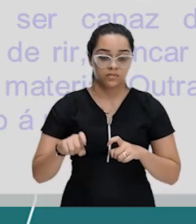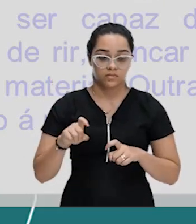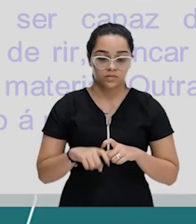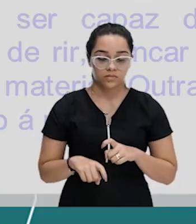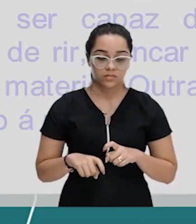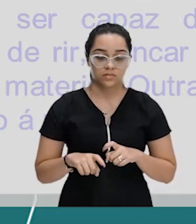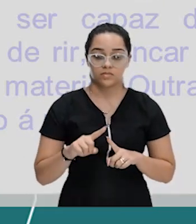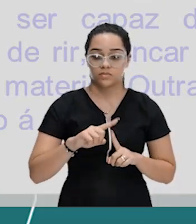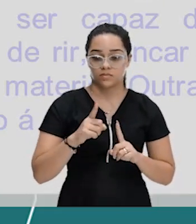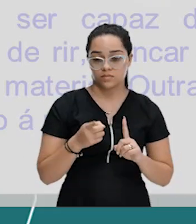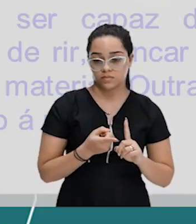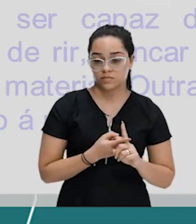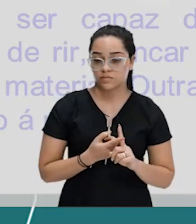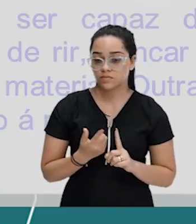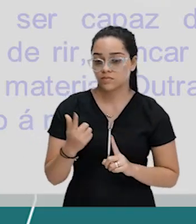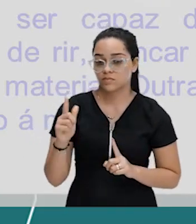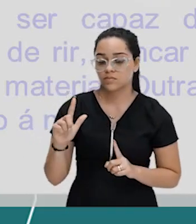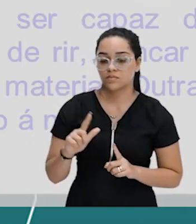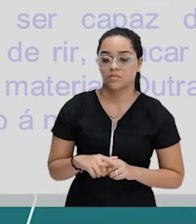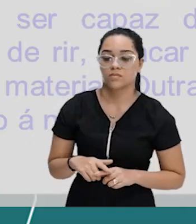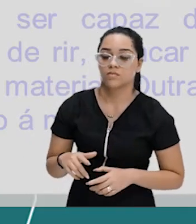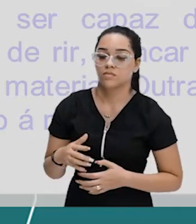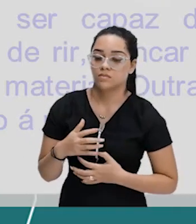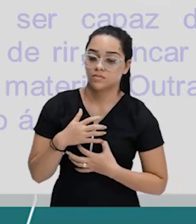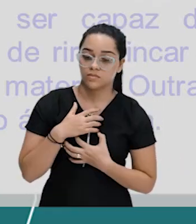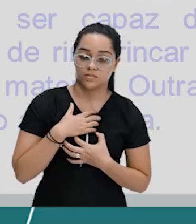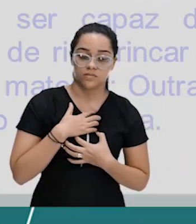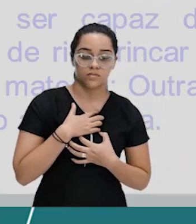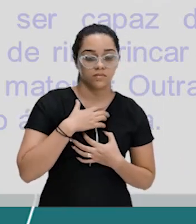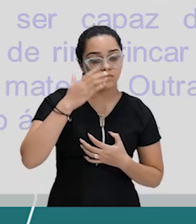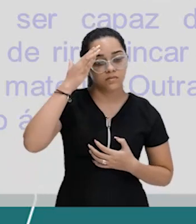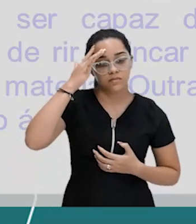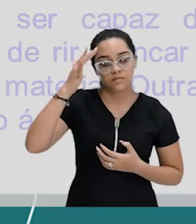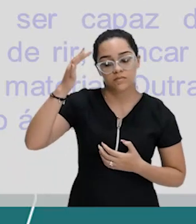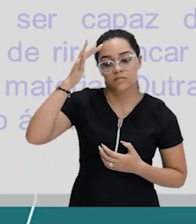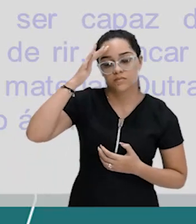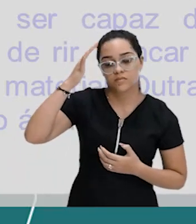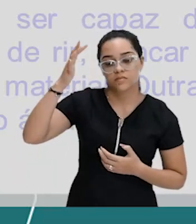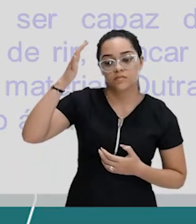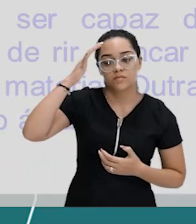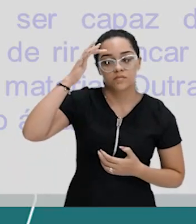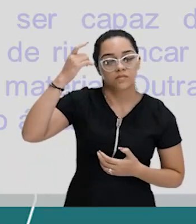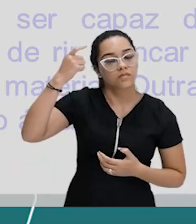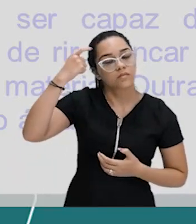sexuais, reprodutivas, entre outras, sentidos,